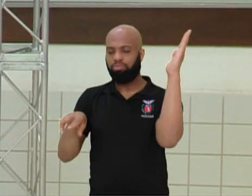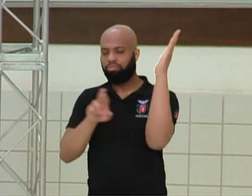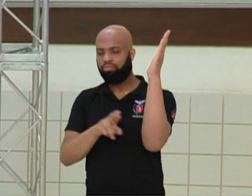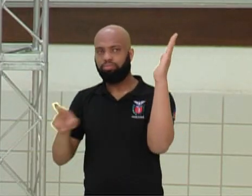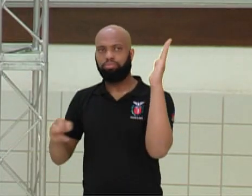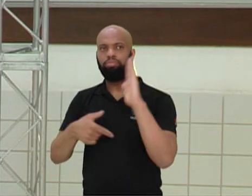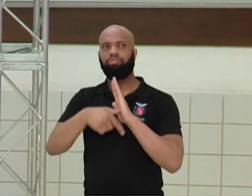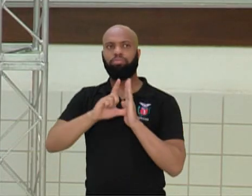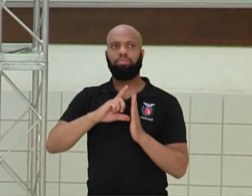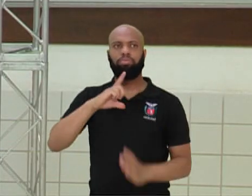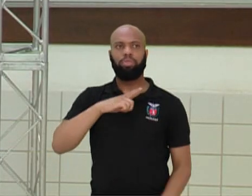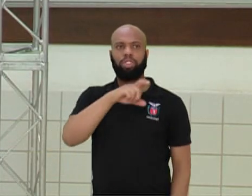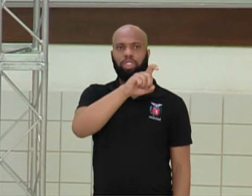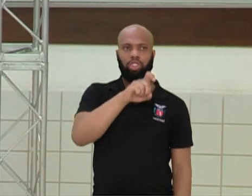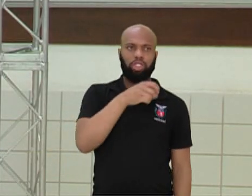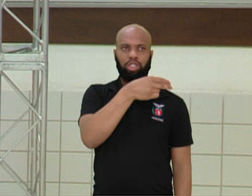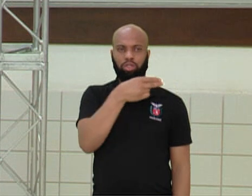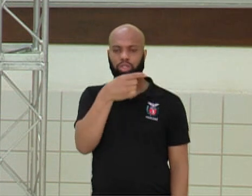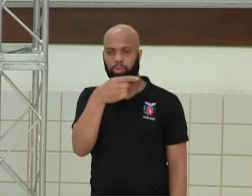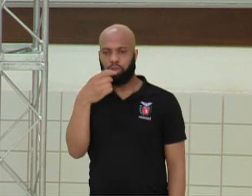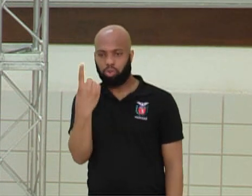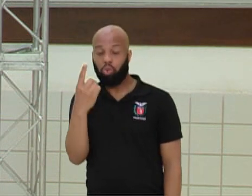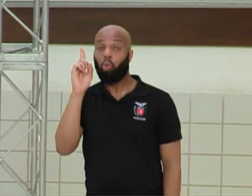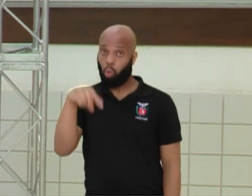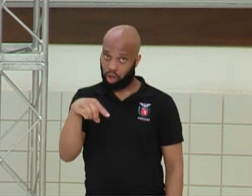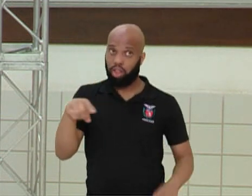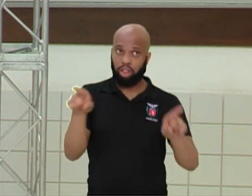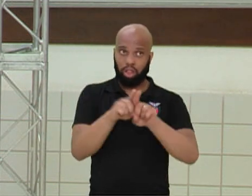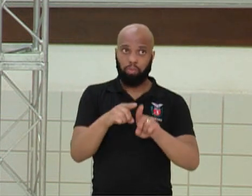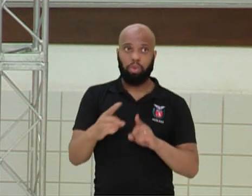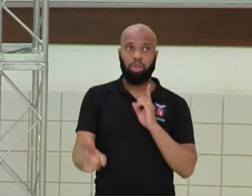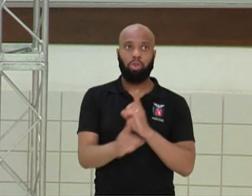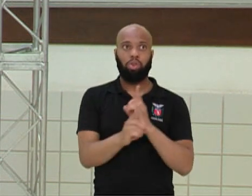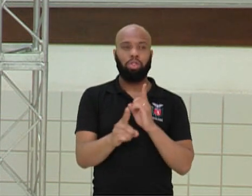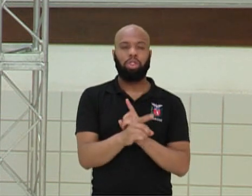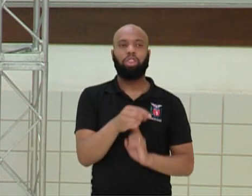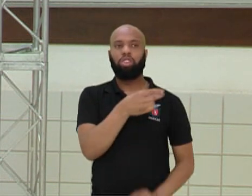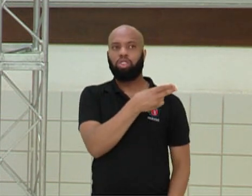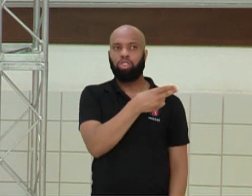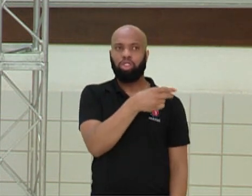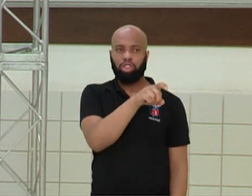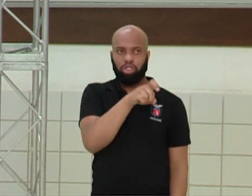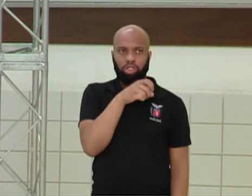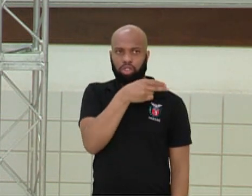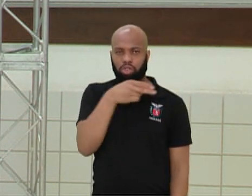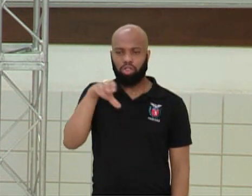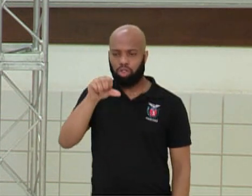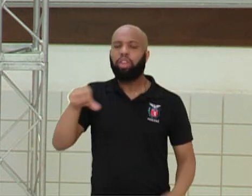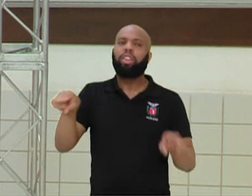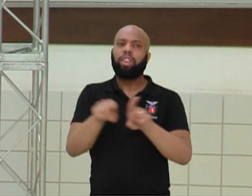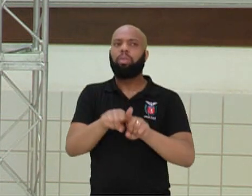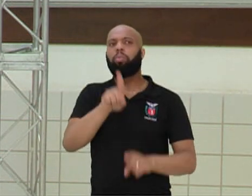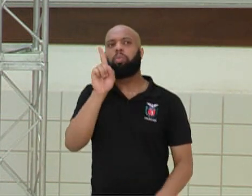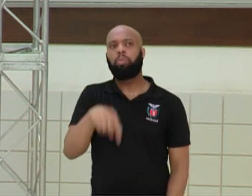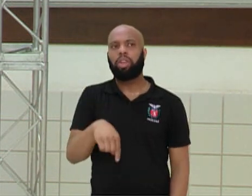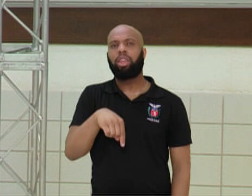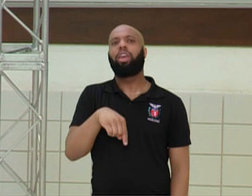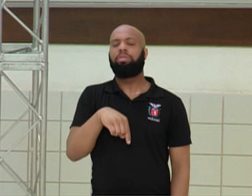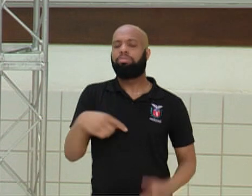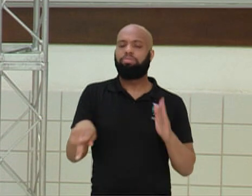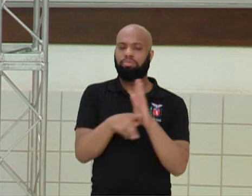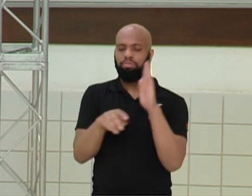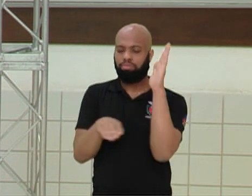descobri anteriormente que o x igual a menos 1 era a raiz, e agora descobri que o x igual a 9 também é uma raiz, né?